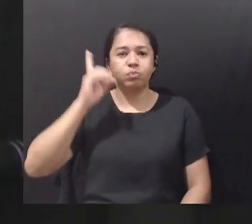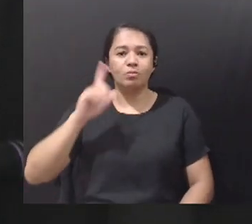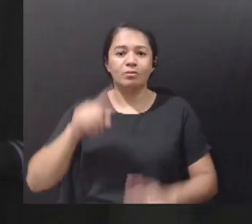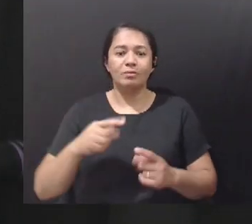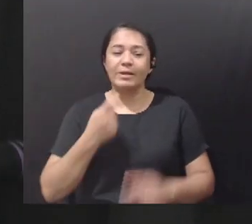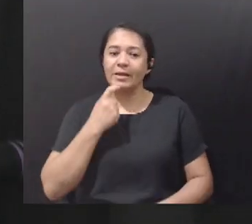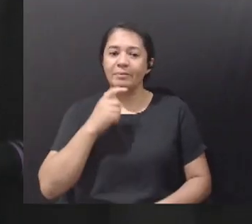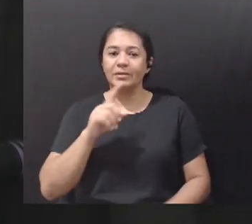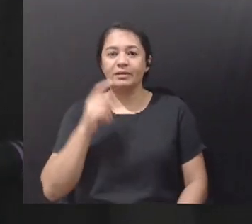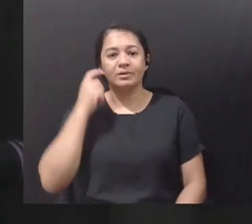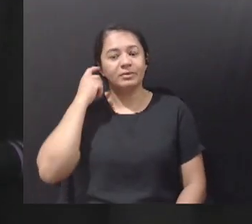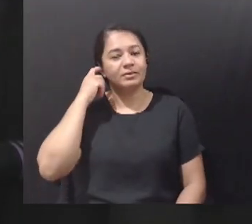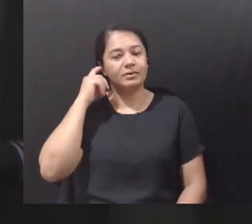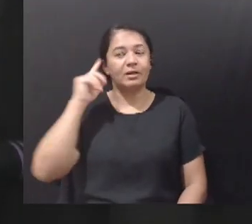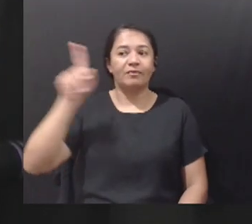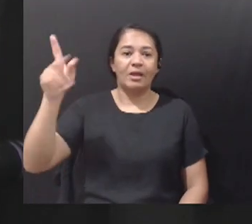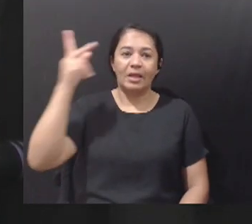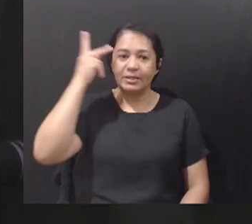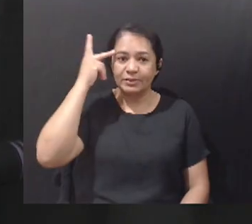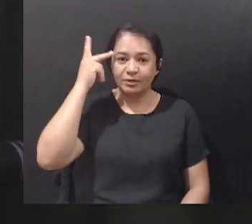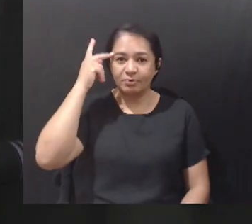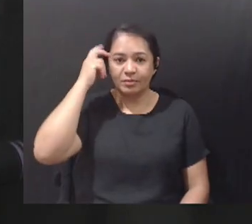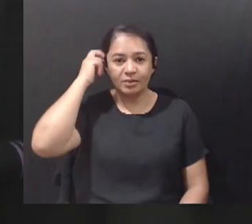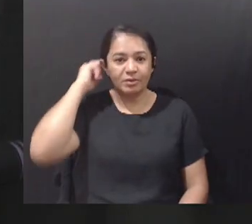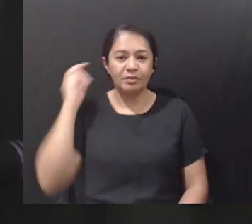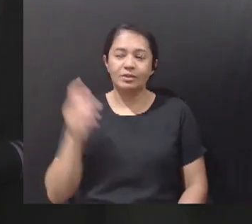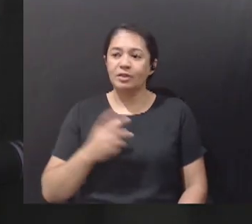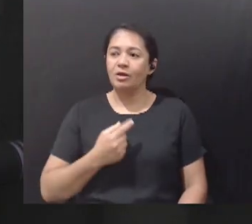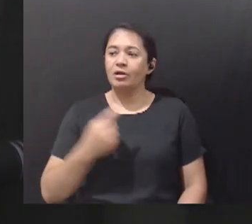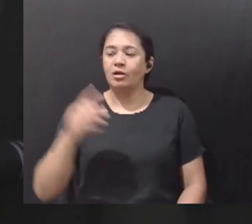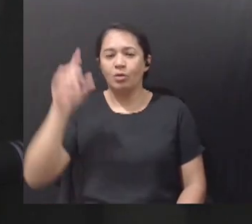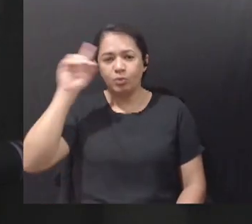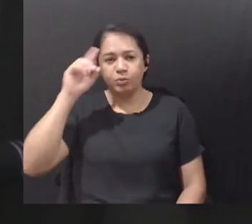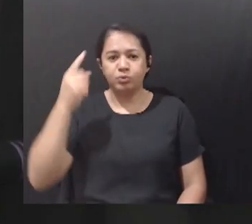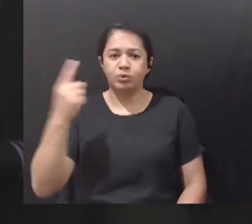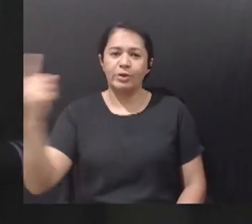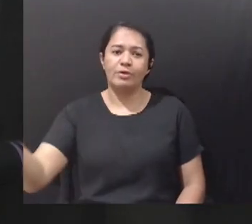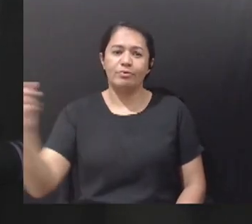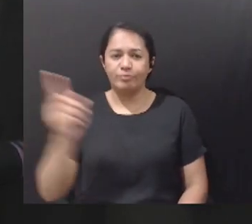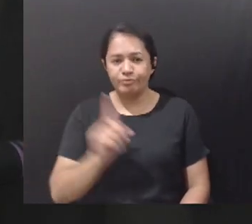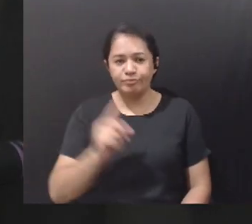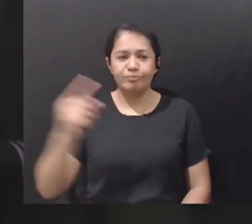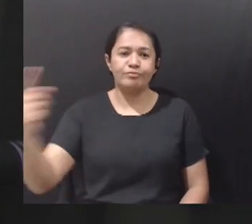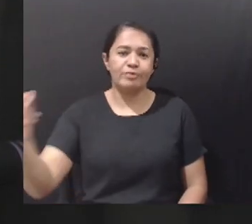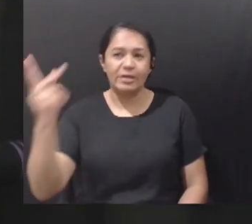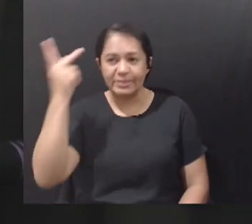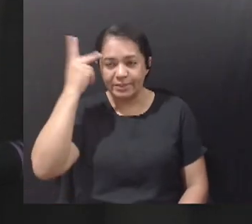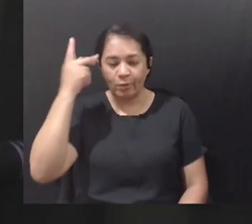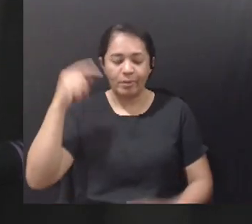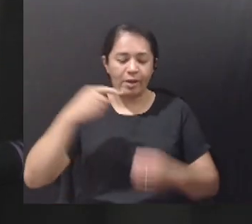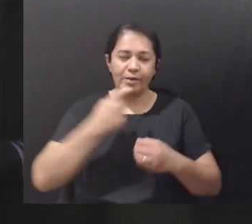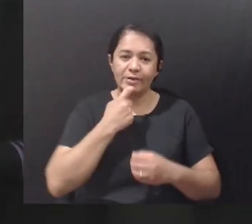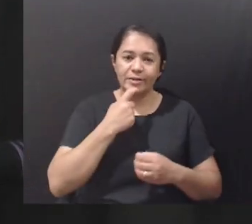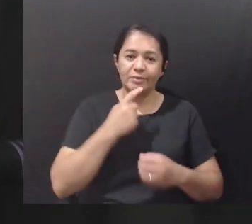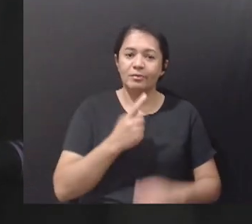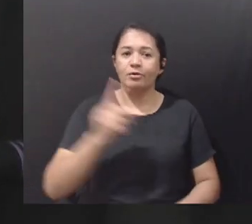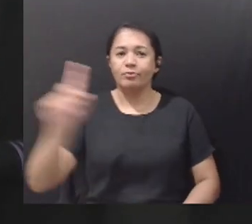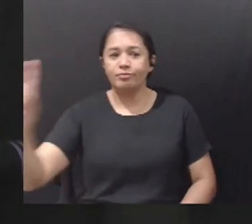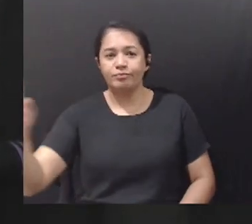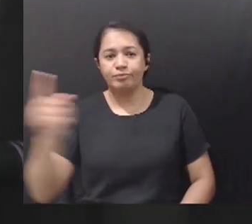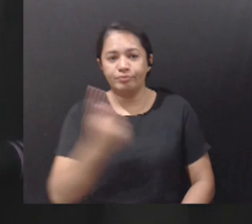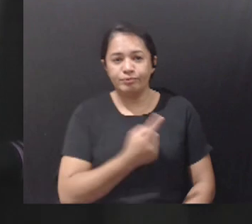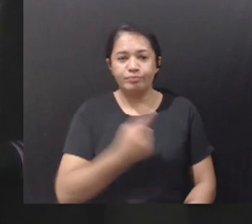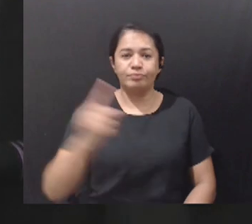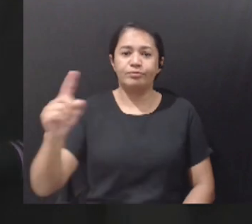São Paulo, então eu ia e voltava todo dia. Eu fui para São Paulo e voltei como secretária e como deputada